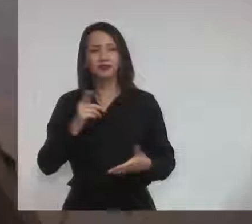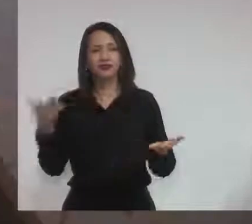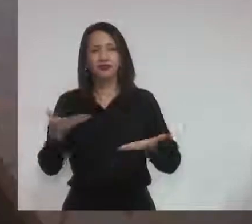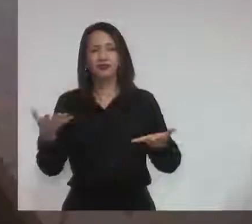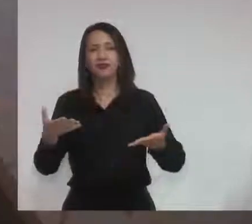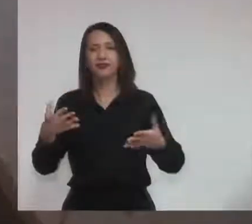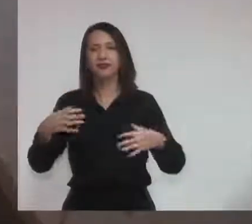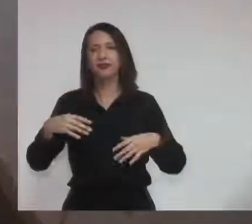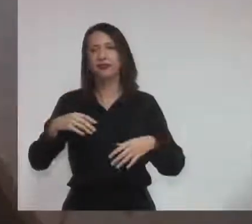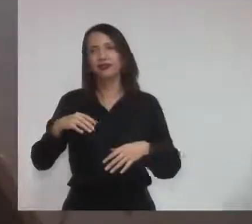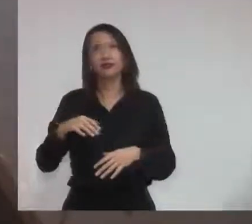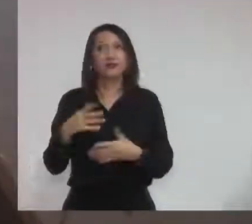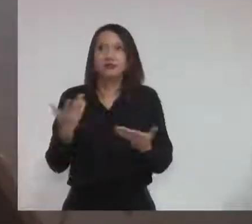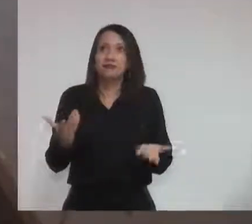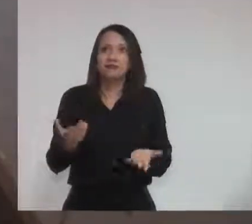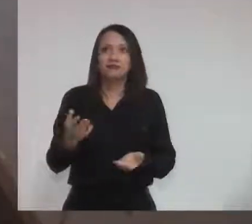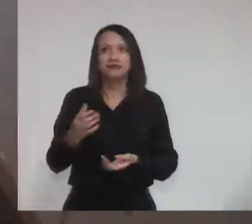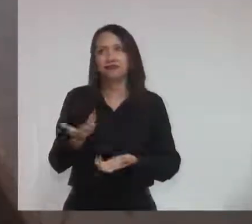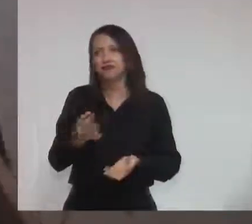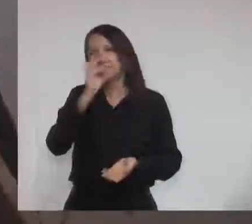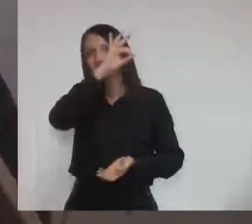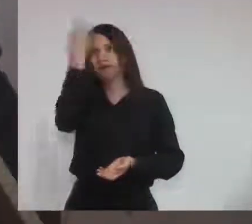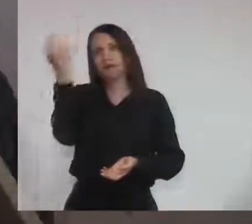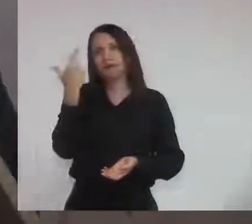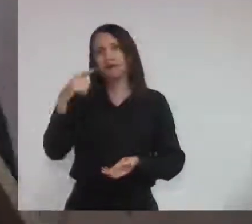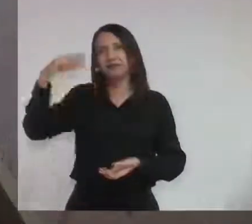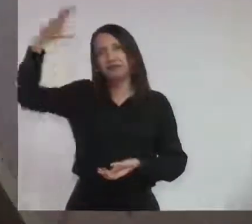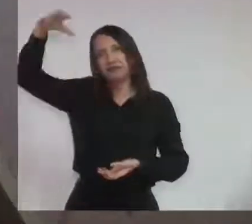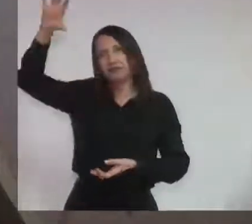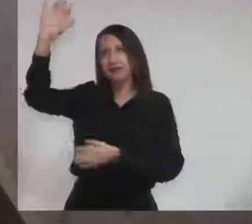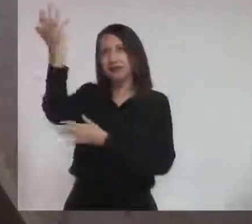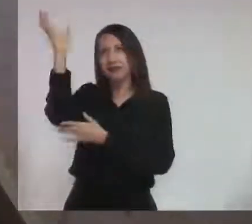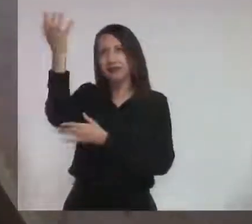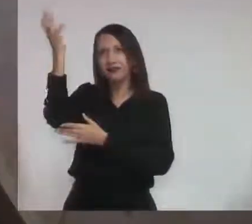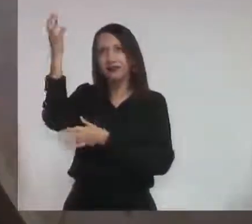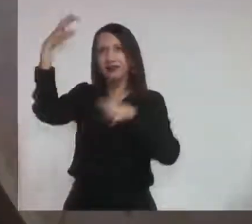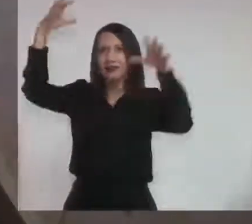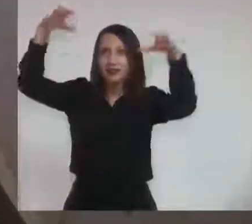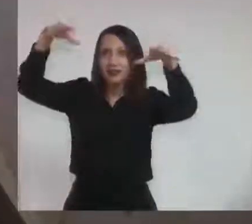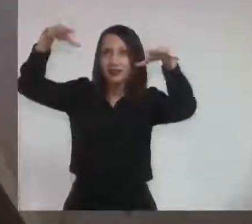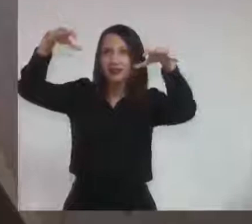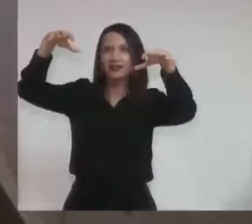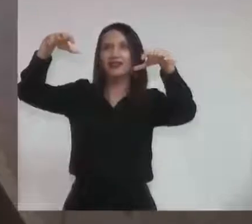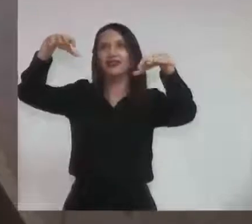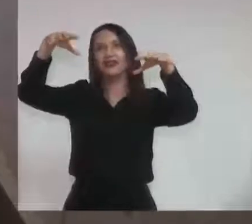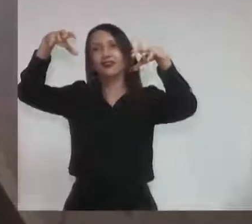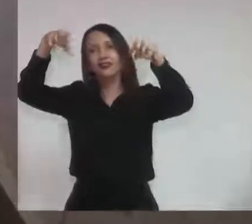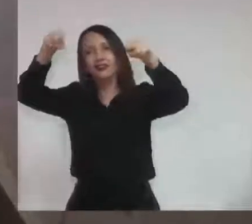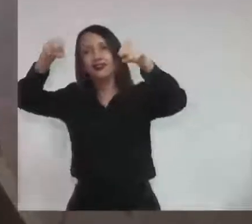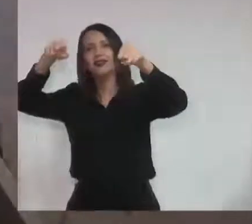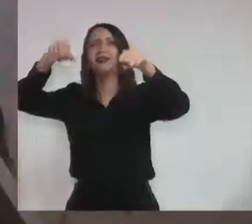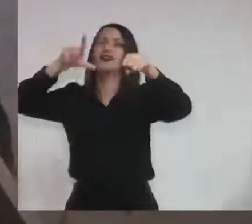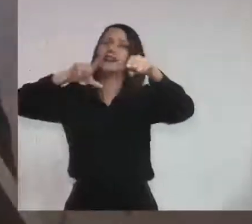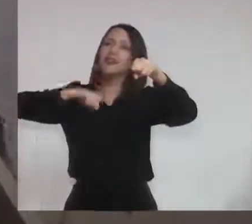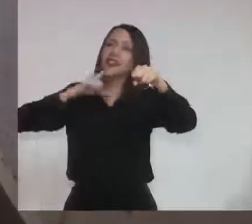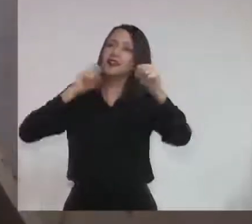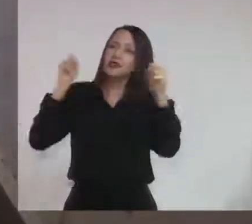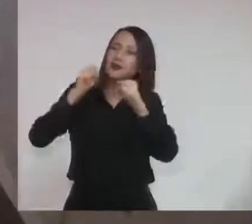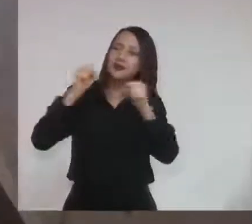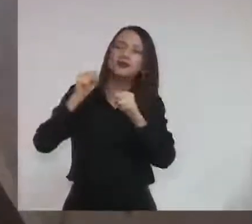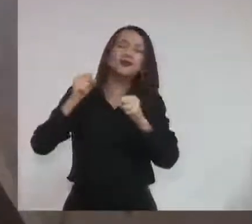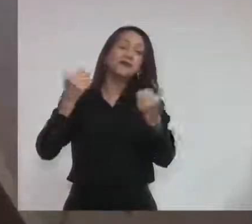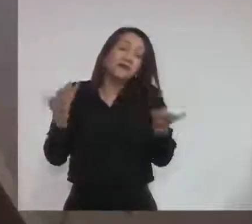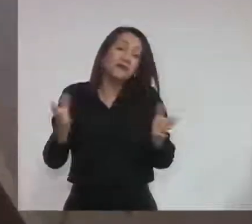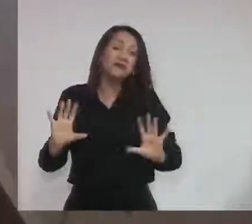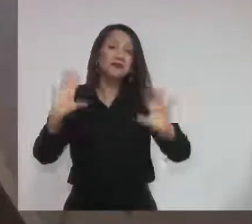final de semana, né, esfriou muito, chuva, e isso atrapalha, mas quem trabalha com realização de eventos sabe que é um risco que se